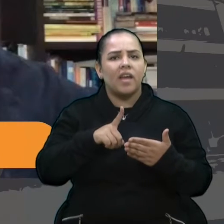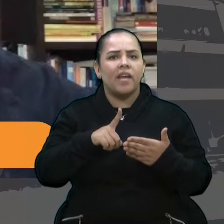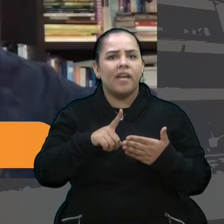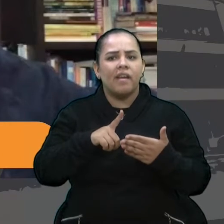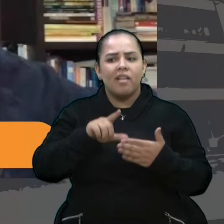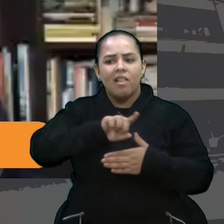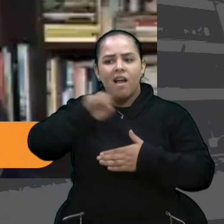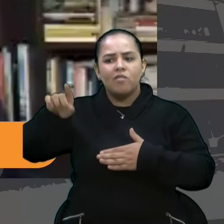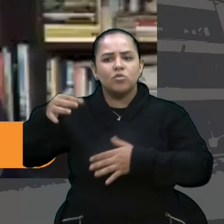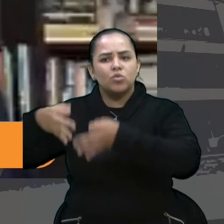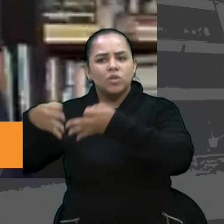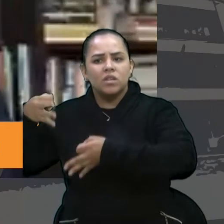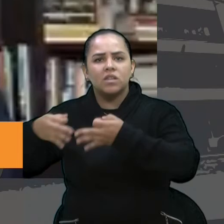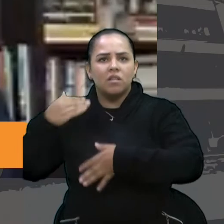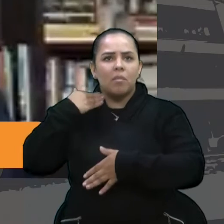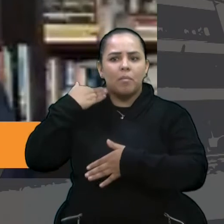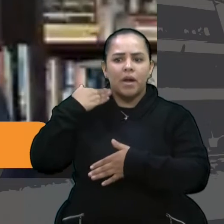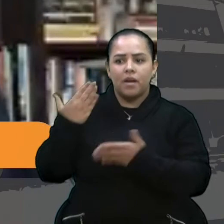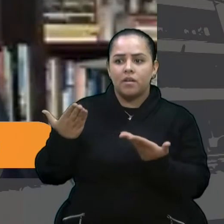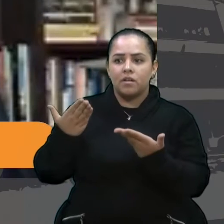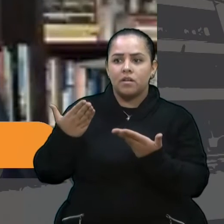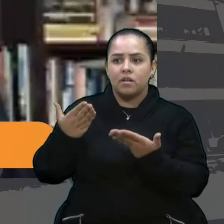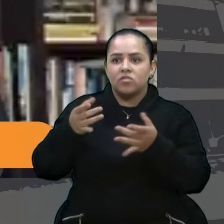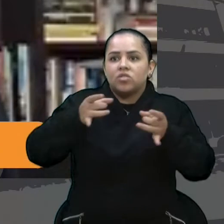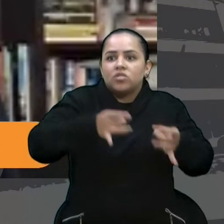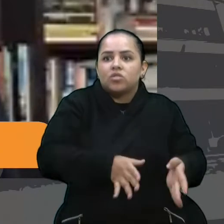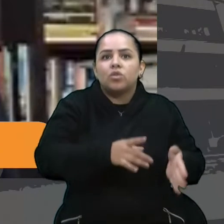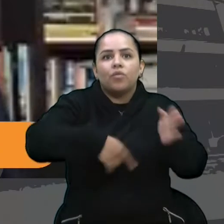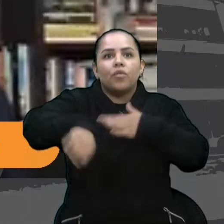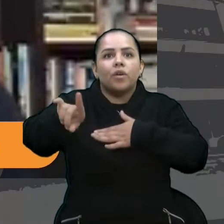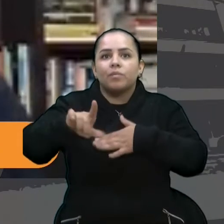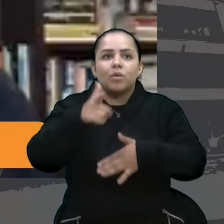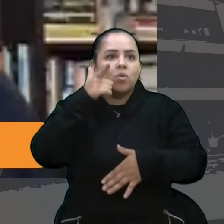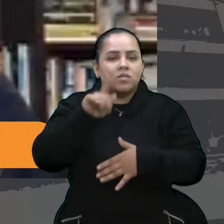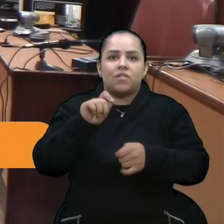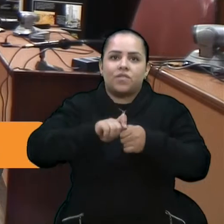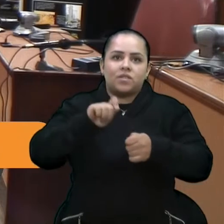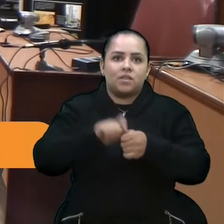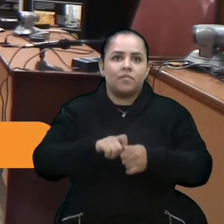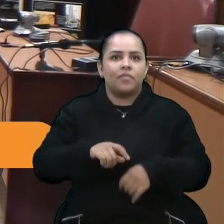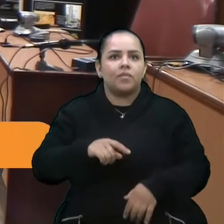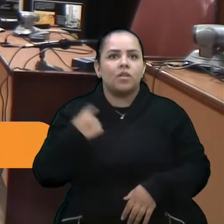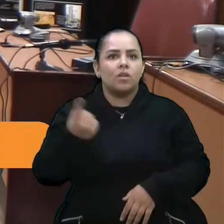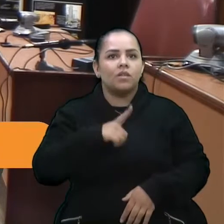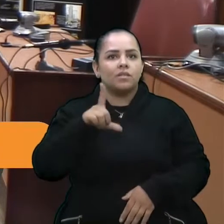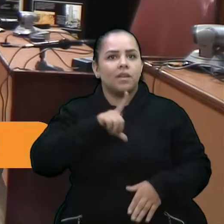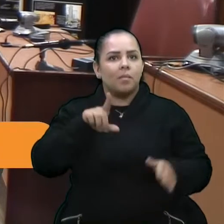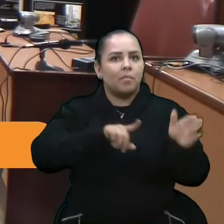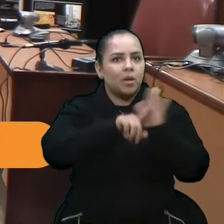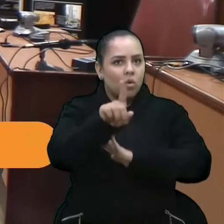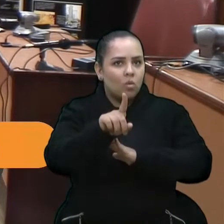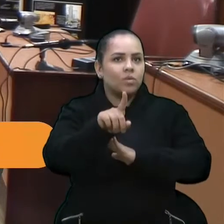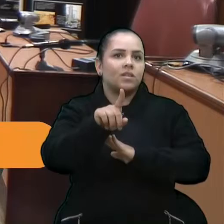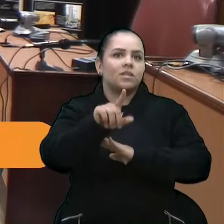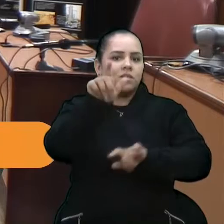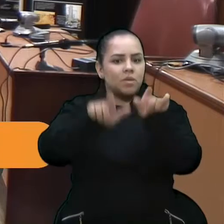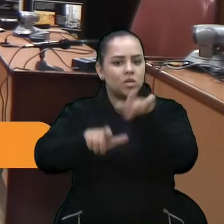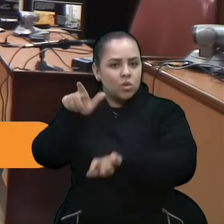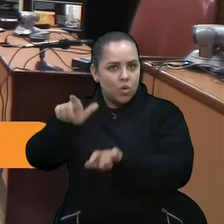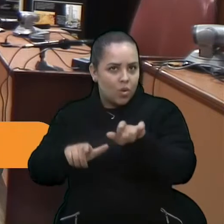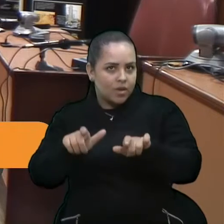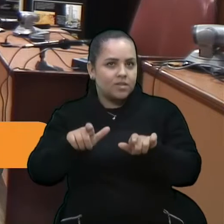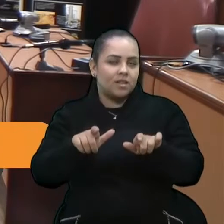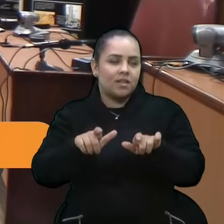audiência. O cara desistiu, foi embora, porque ele não sabia fazer isso. Alexandre, nós temos agora a pergunta dos nossos internautas, o Lucas